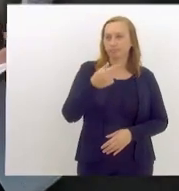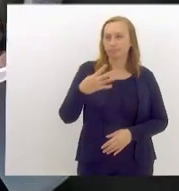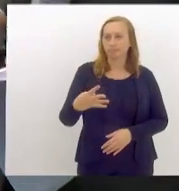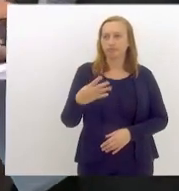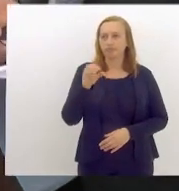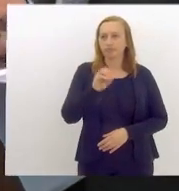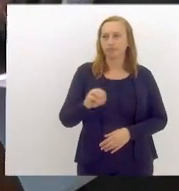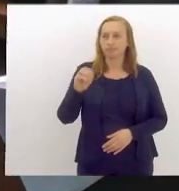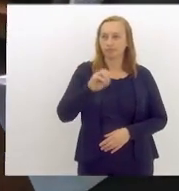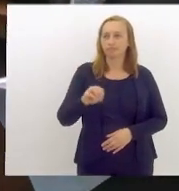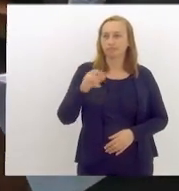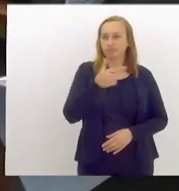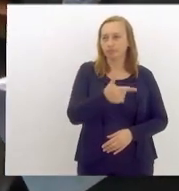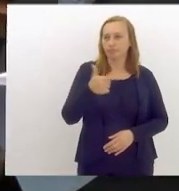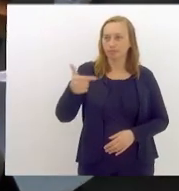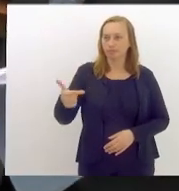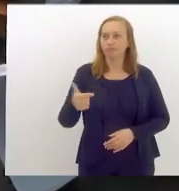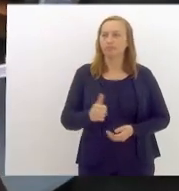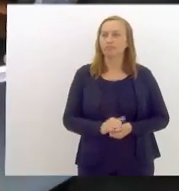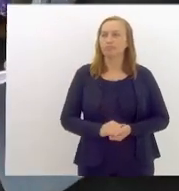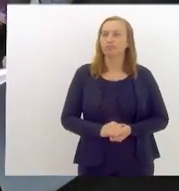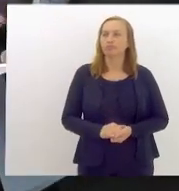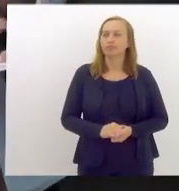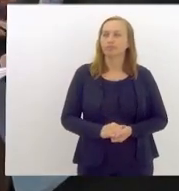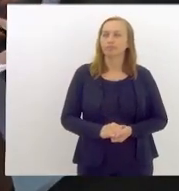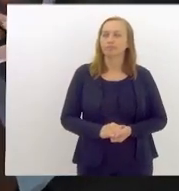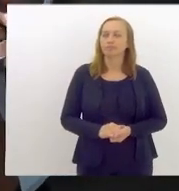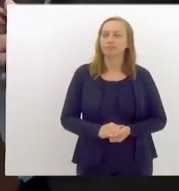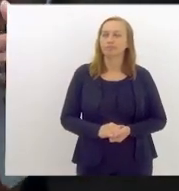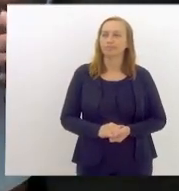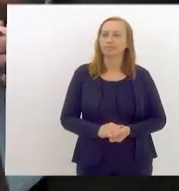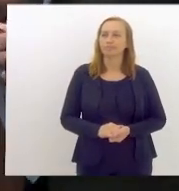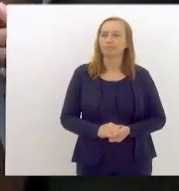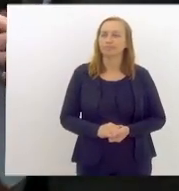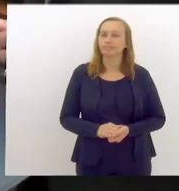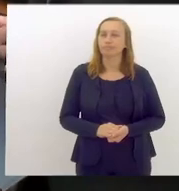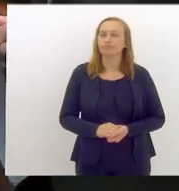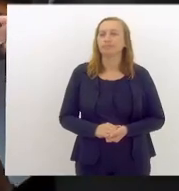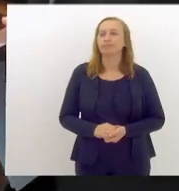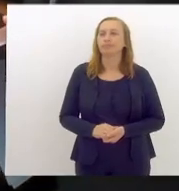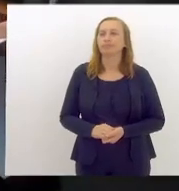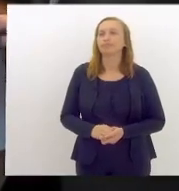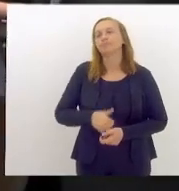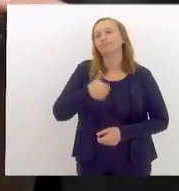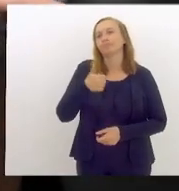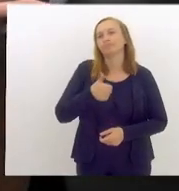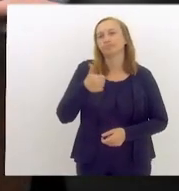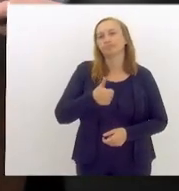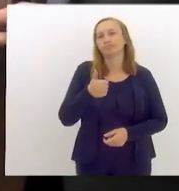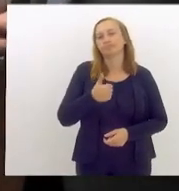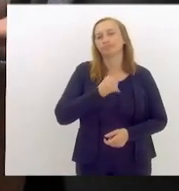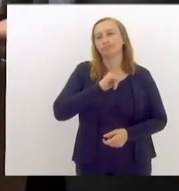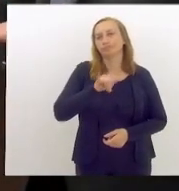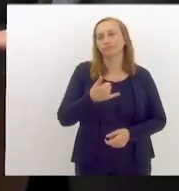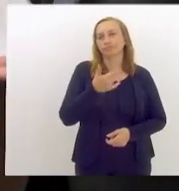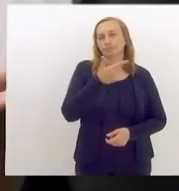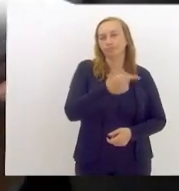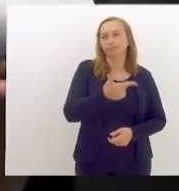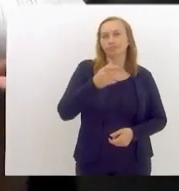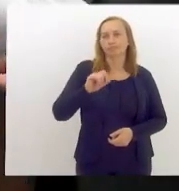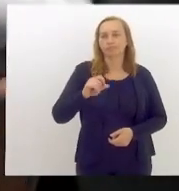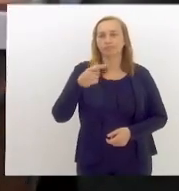outubro de 21 que passou a vigorar a partir de primeiro de janeiro de